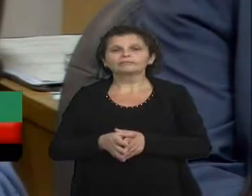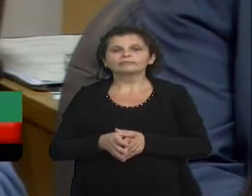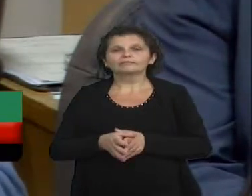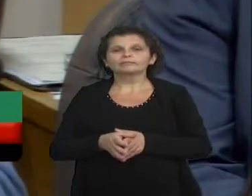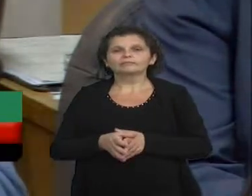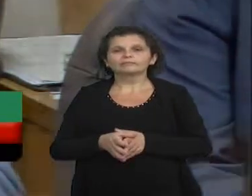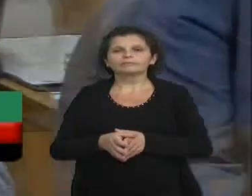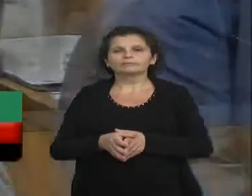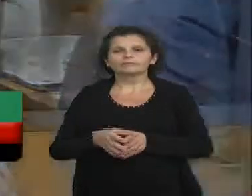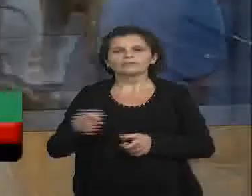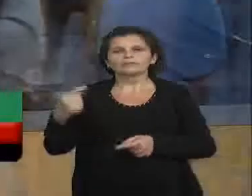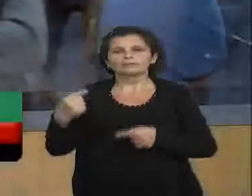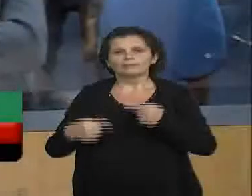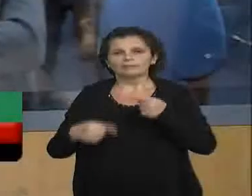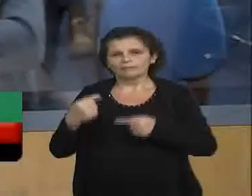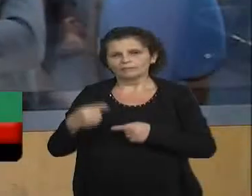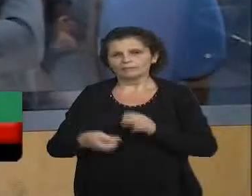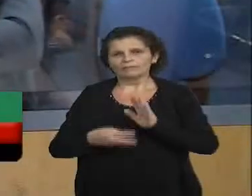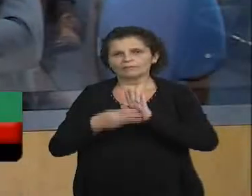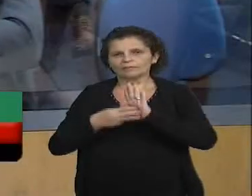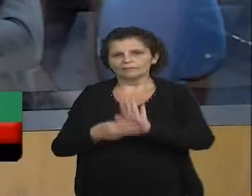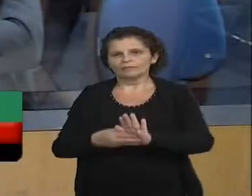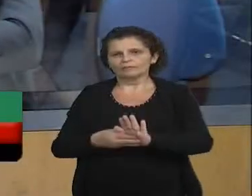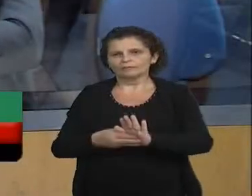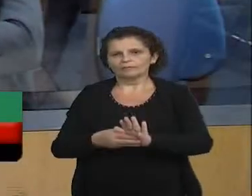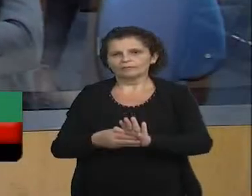Está em discussão a moção número